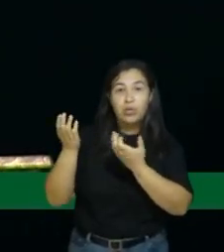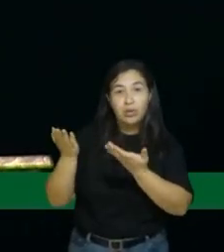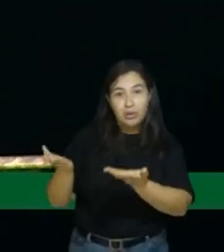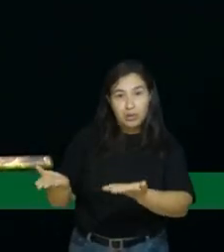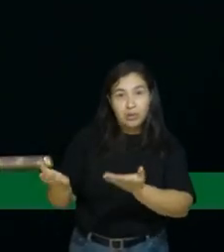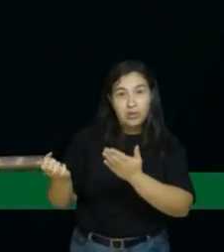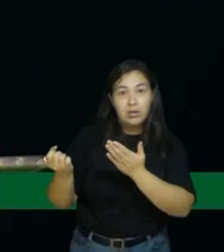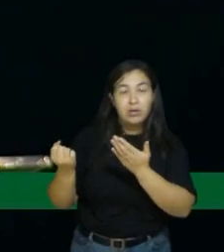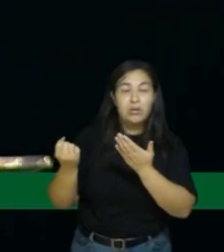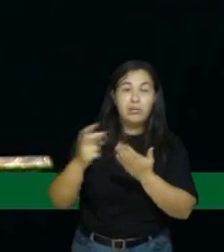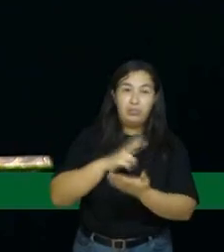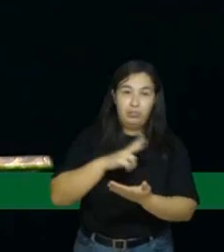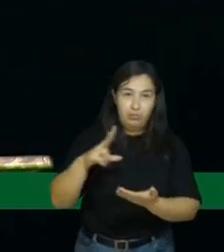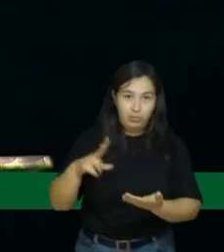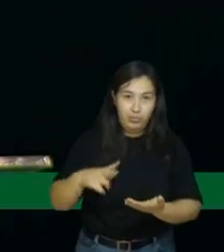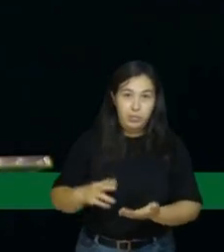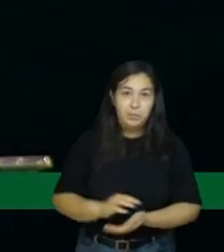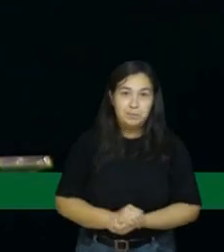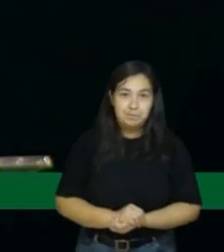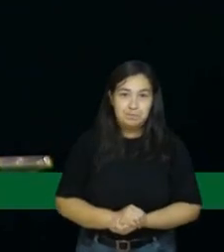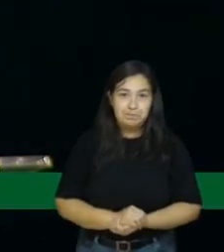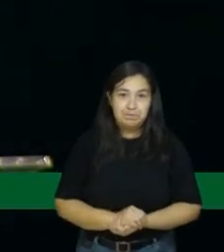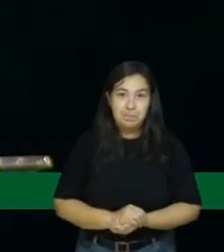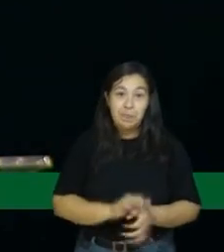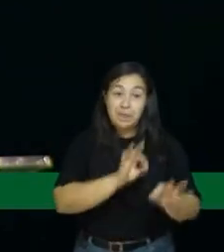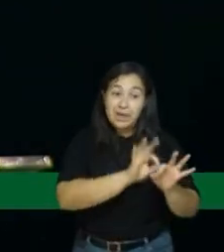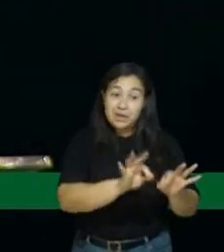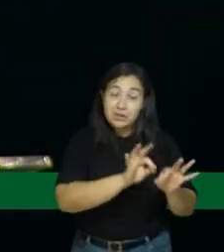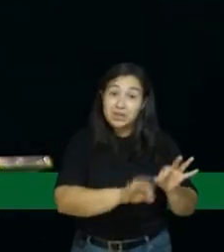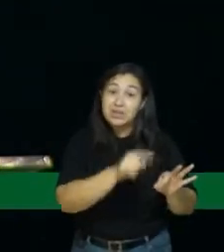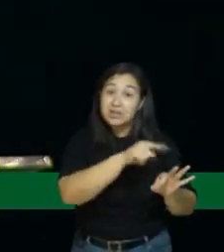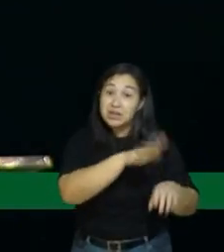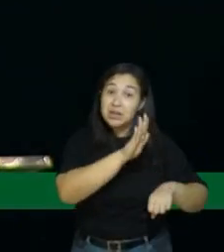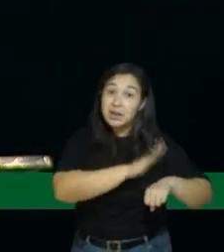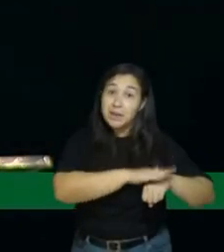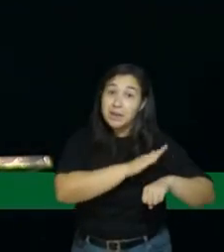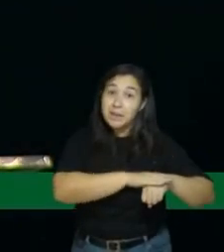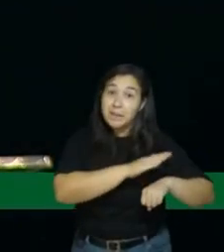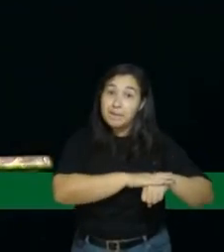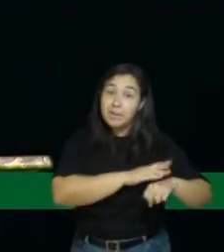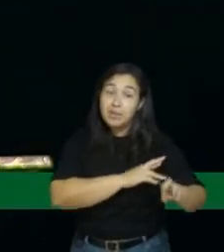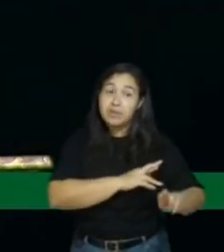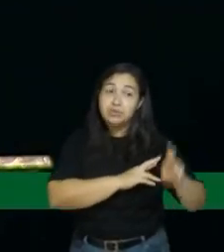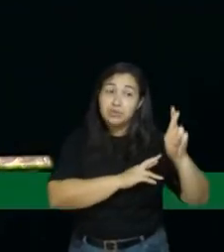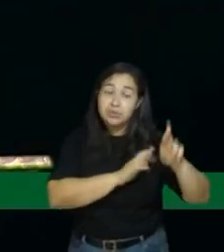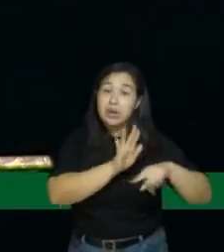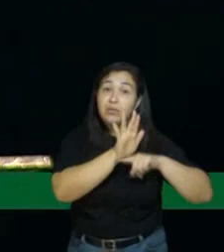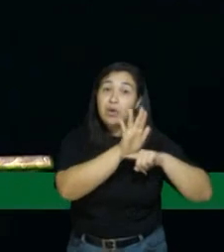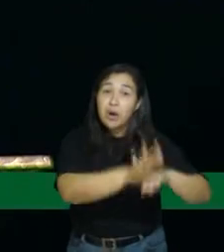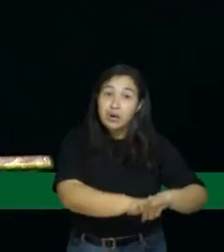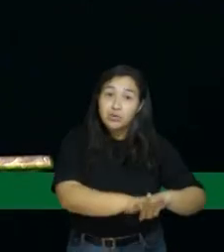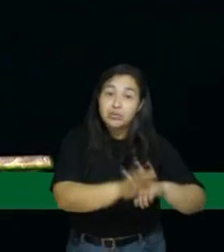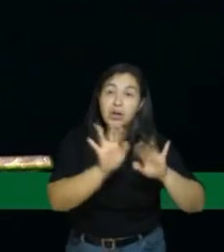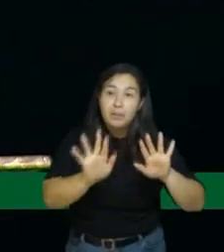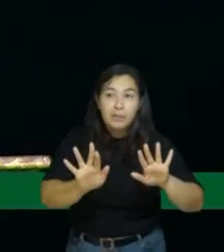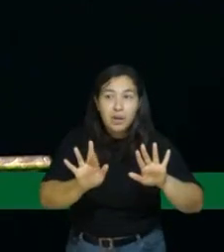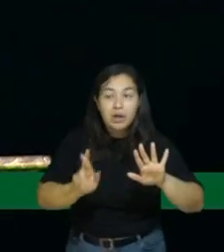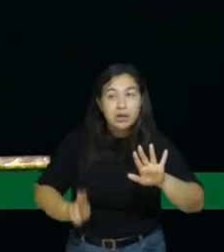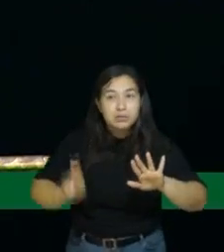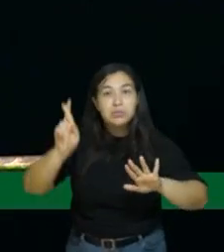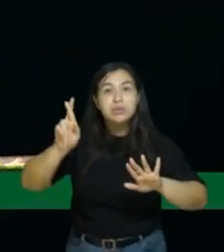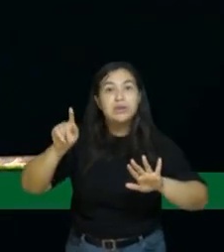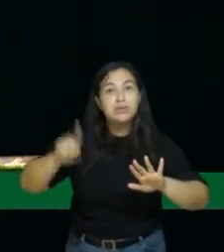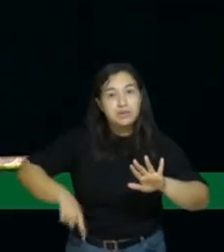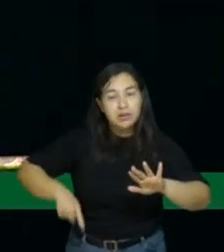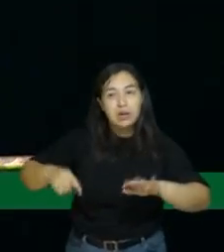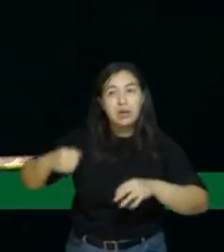entidades as entidades têm um papel fundamental Maria Helena que a gente vai continuar trabalhando em conjunto mas nós também precisamos ajudá-los